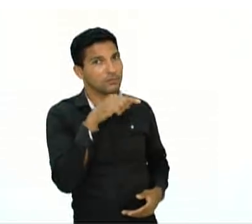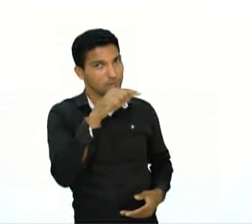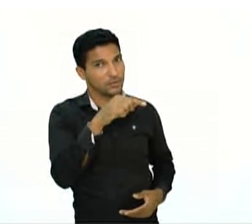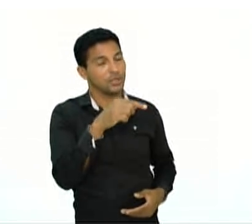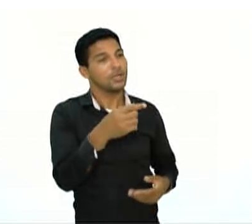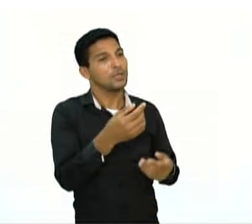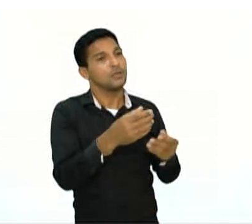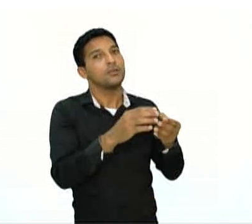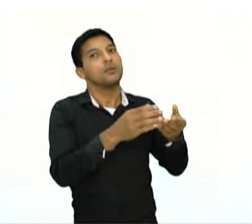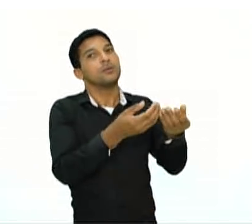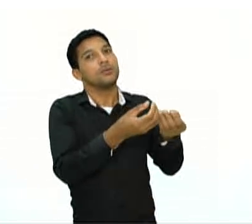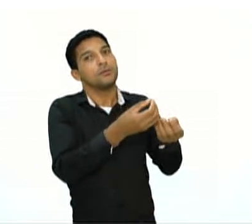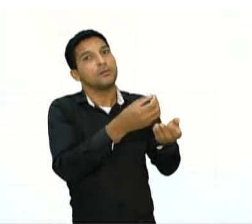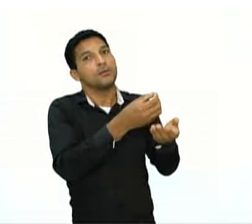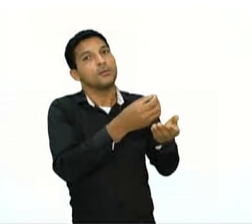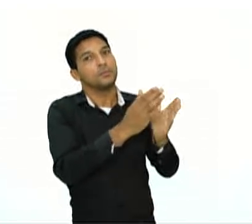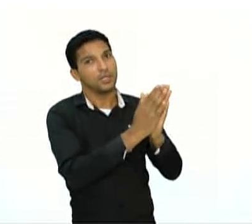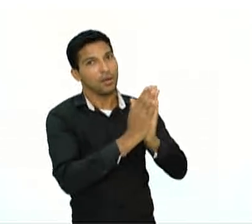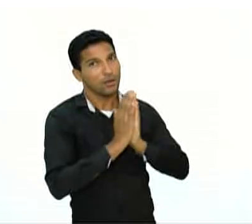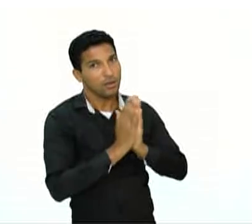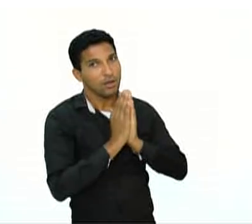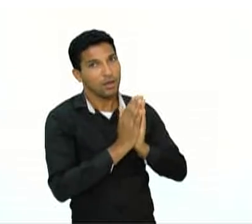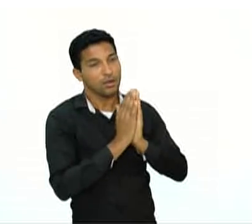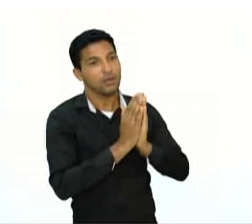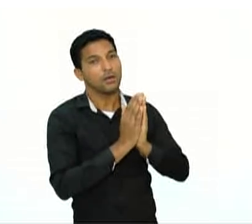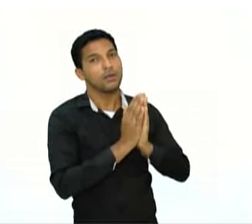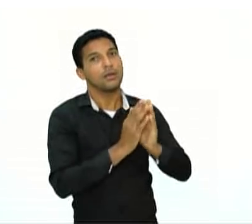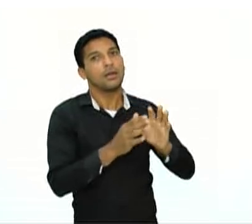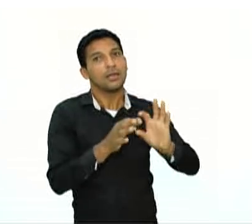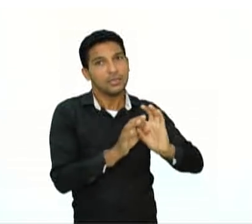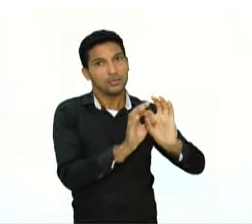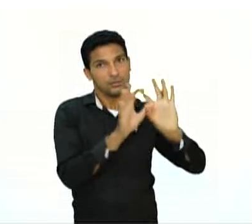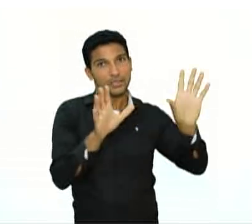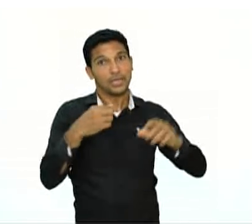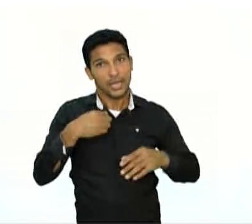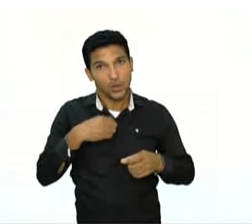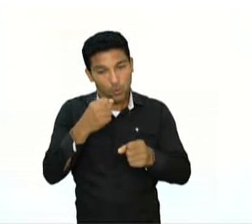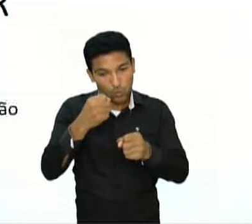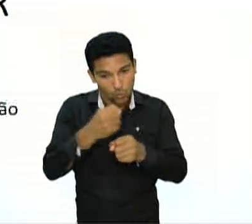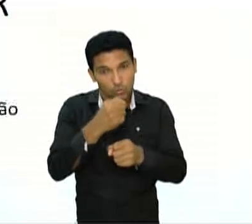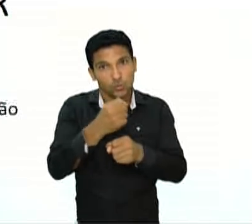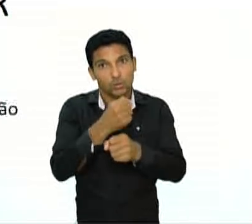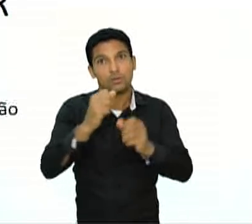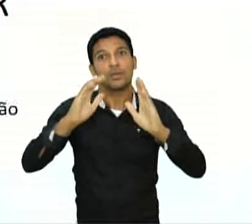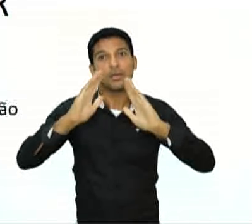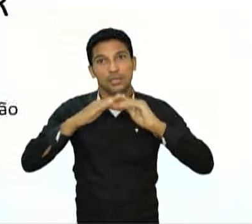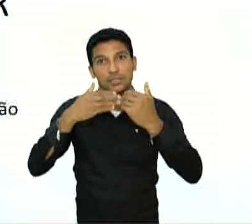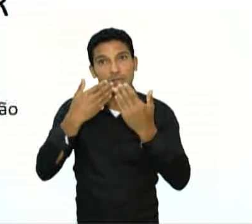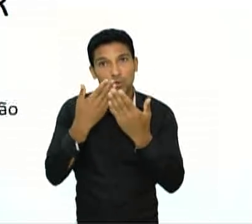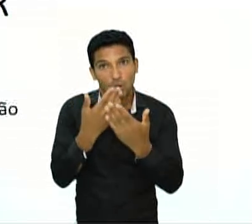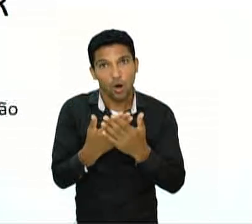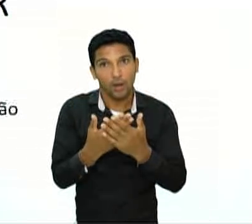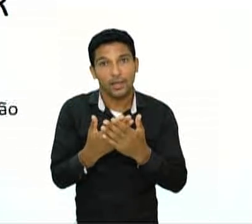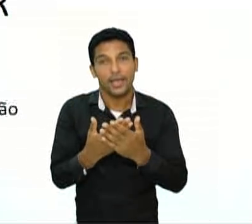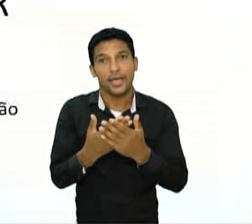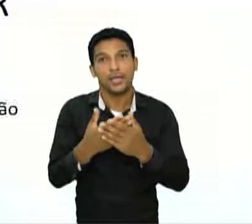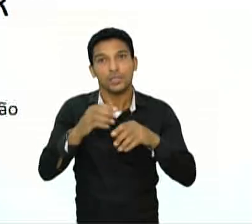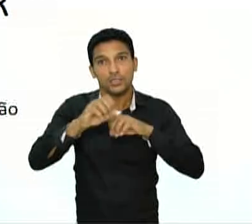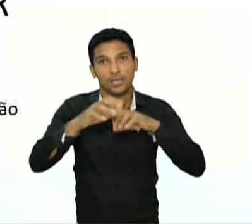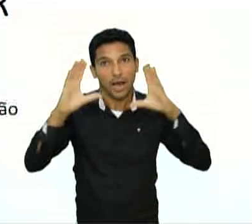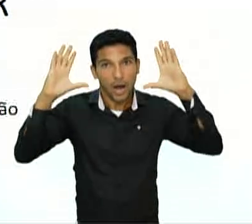de uma escola destinada aos escravizados em Paranaguá. Então, olha só, num período onde a lei não